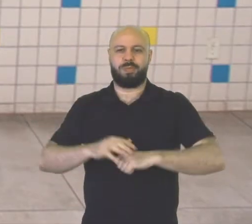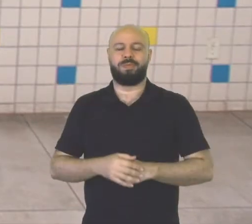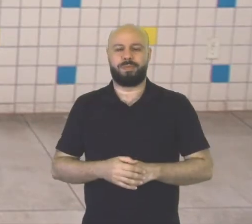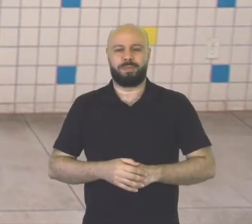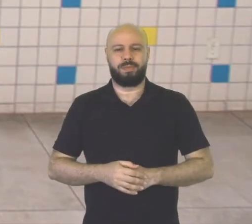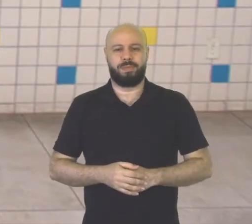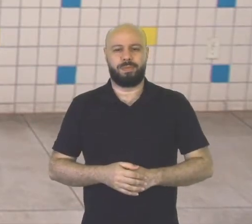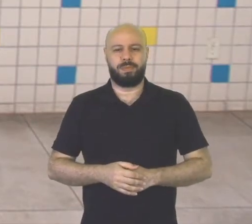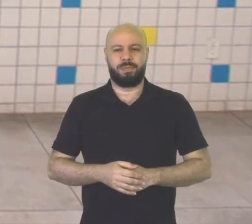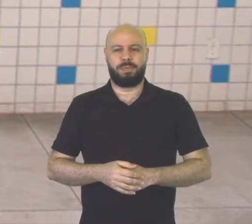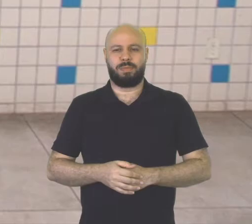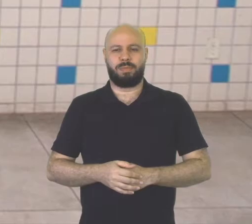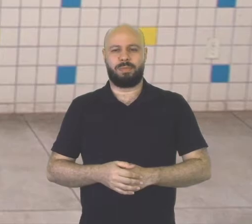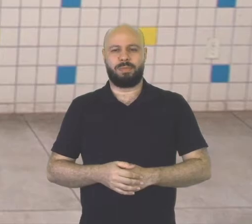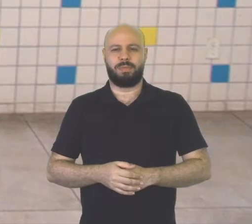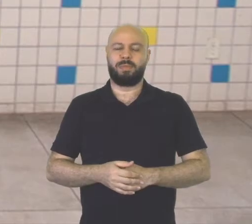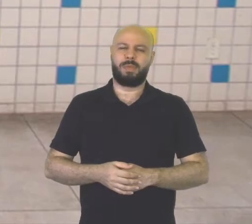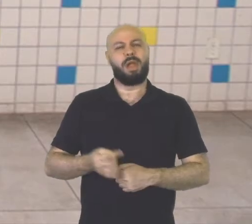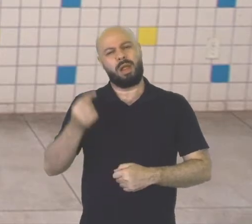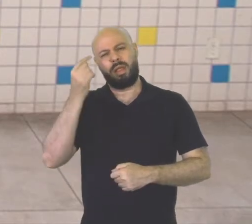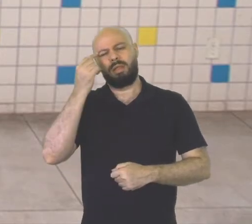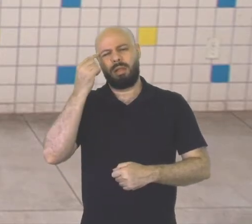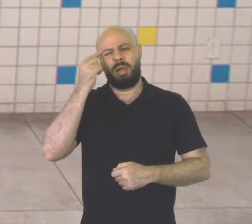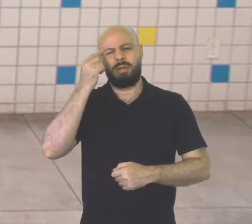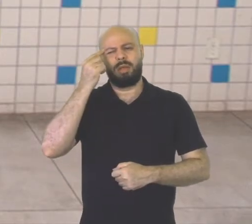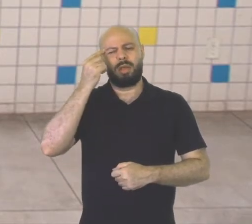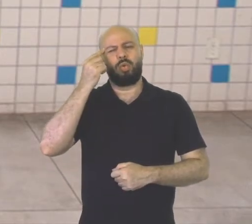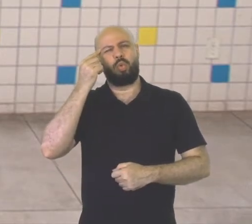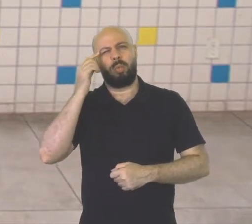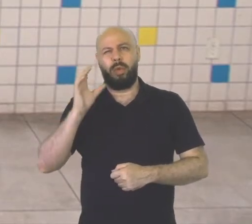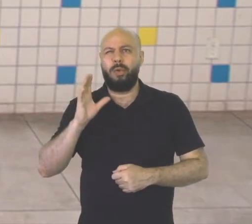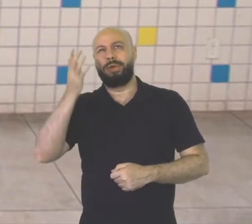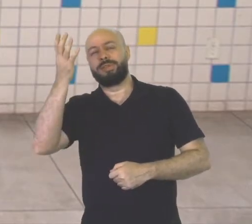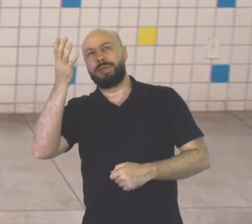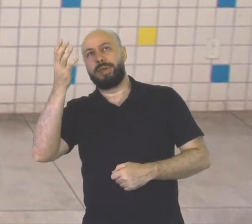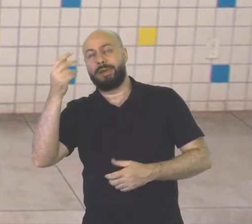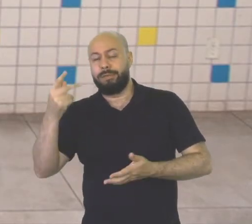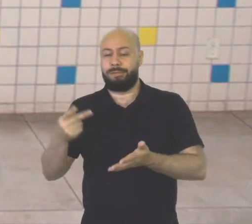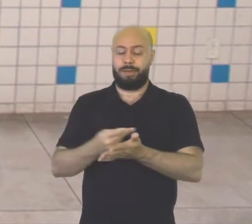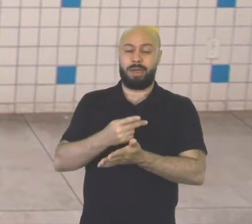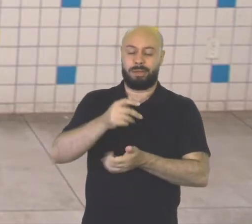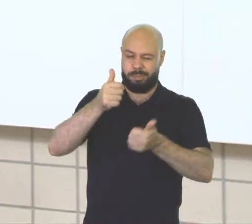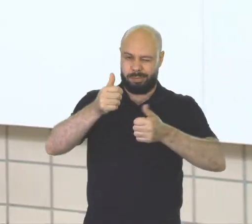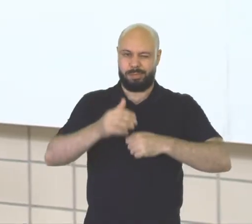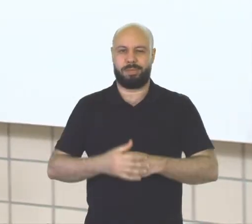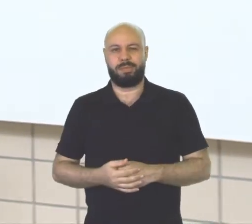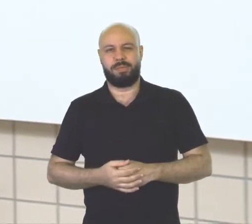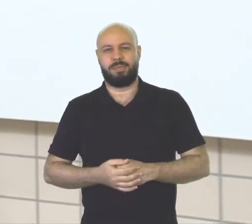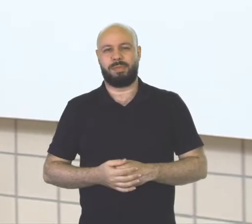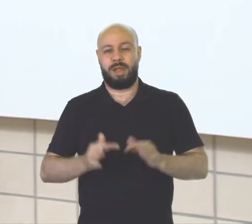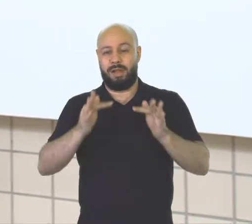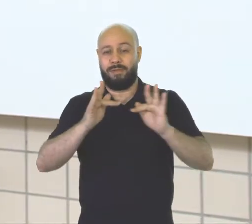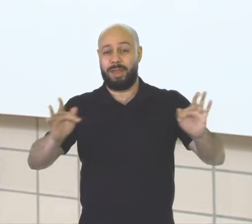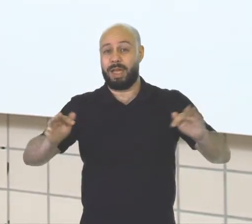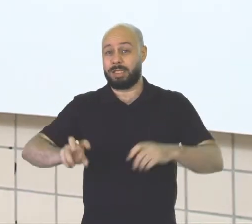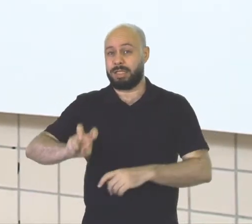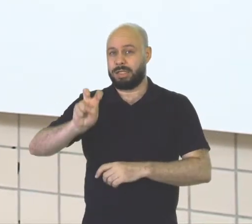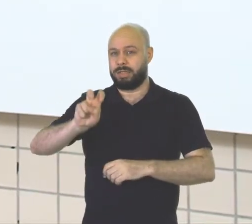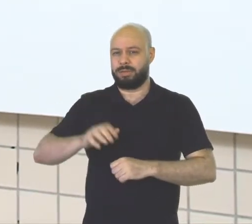nossa ideia de efeito e de resultado. Vamos lá, então? É a nossa frase número